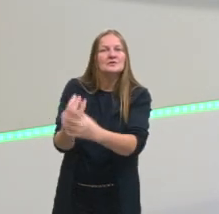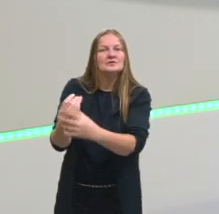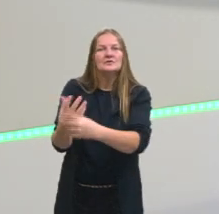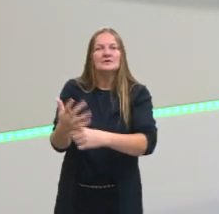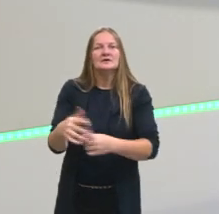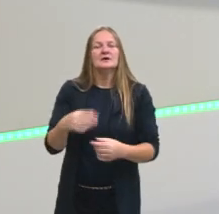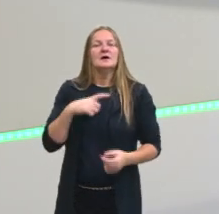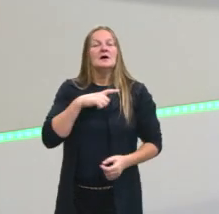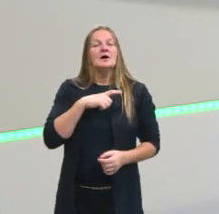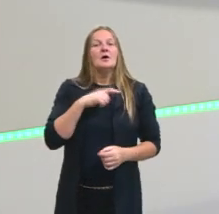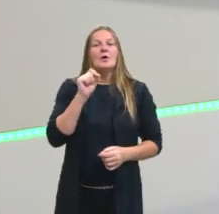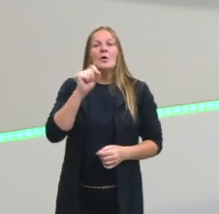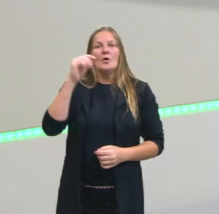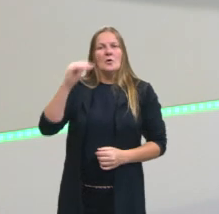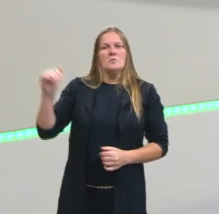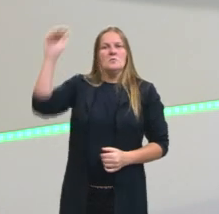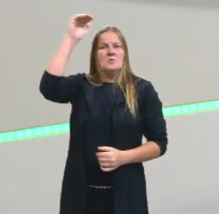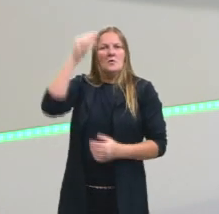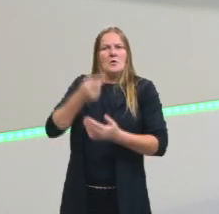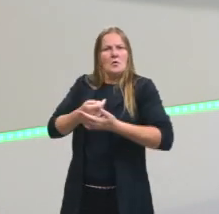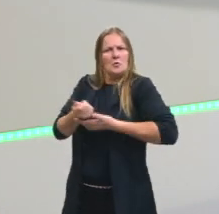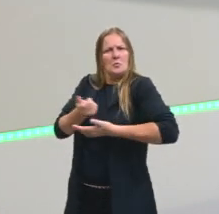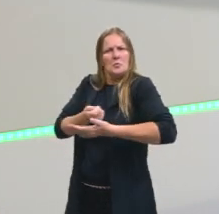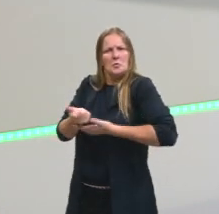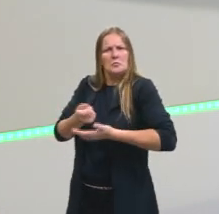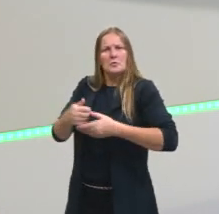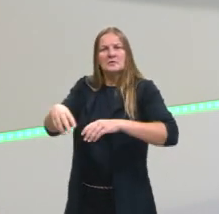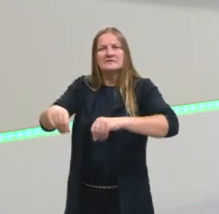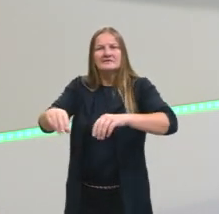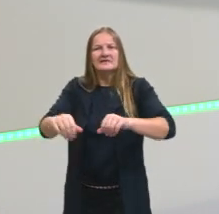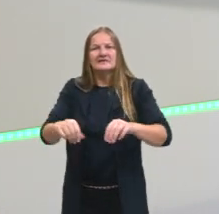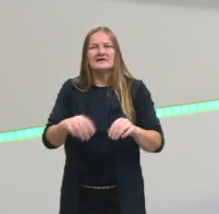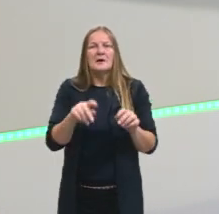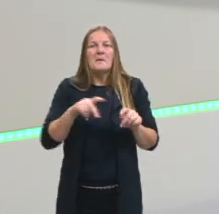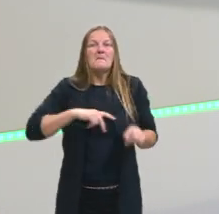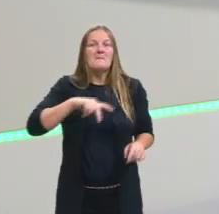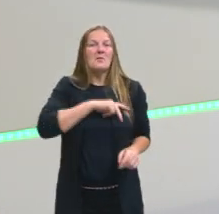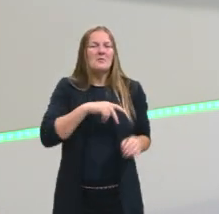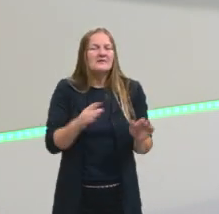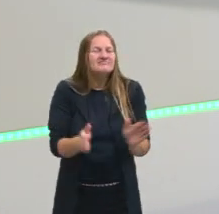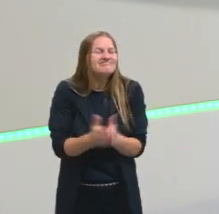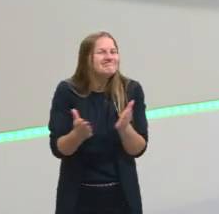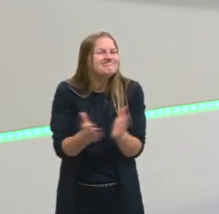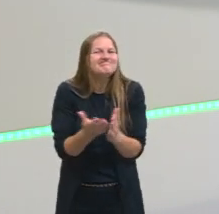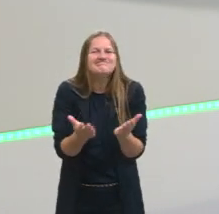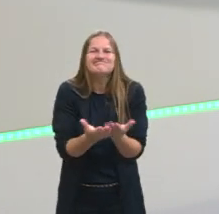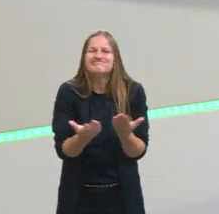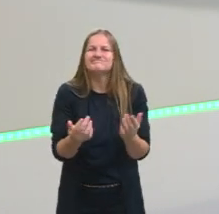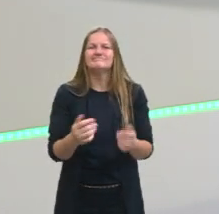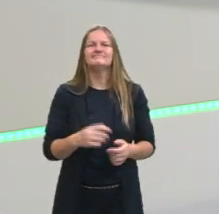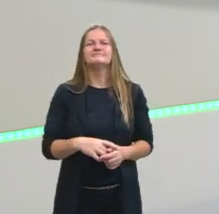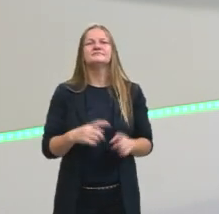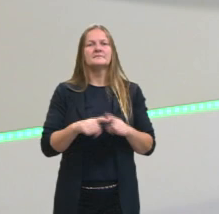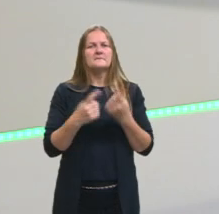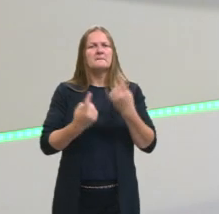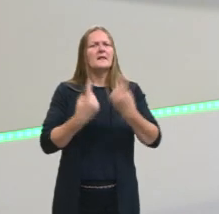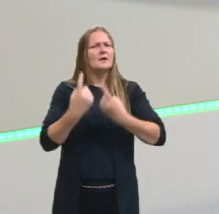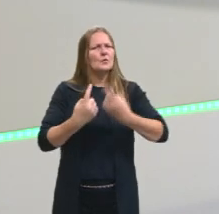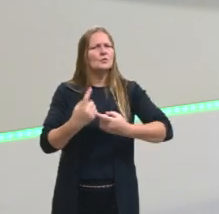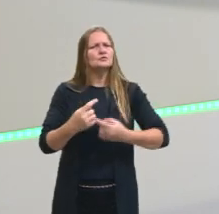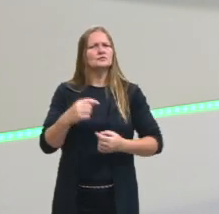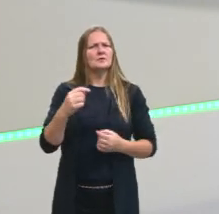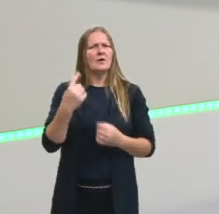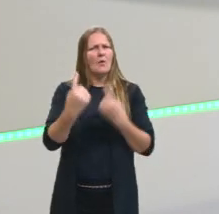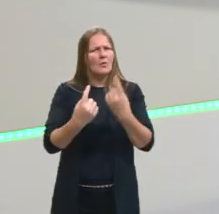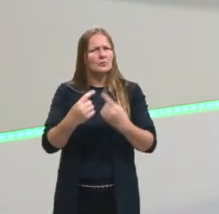acabaram sendo compradas pelos nobres Então teve um problema e cimento dessa população e vão ter Alguns tribunos